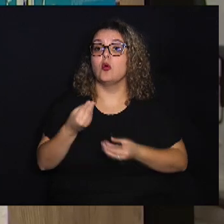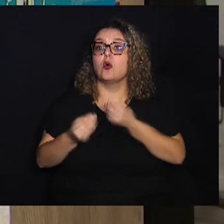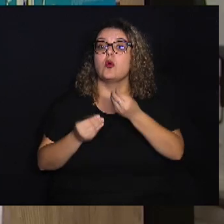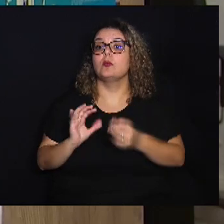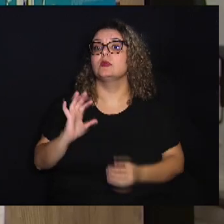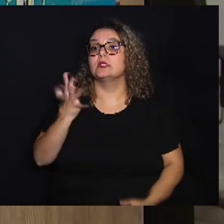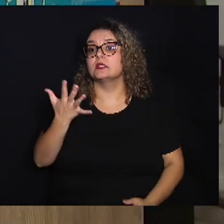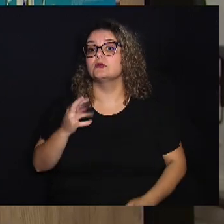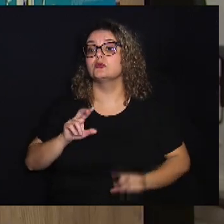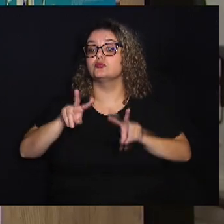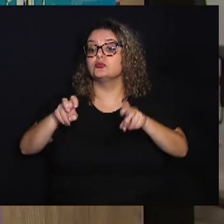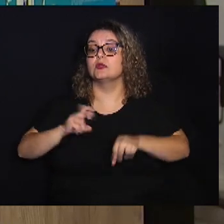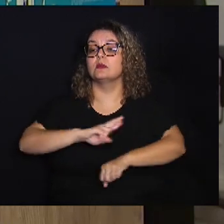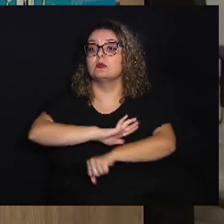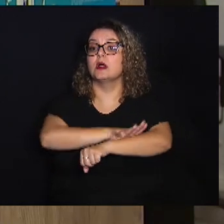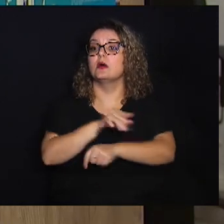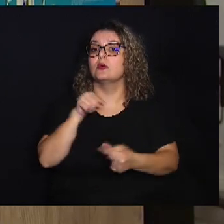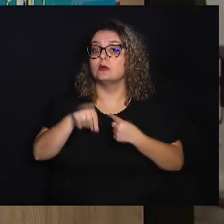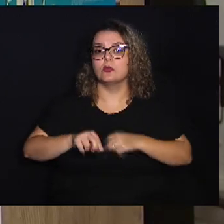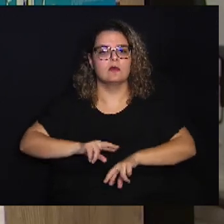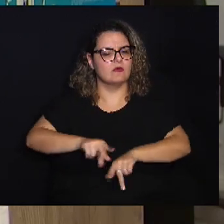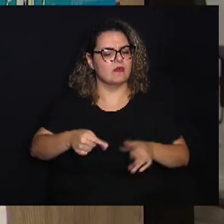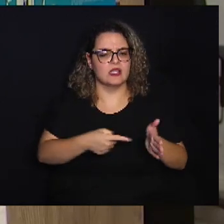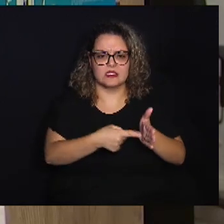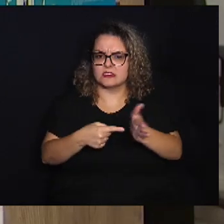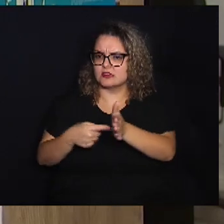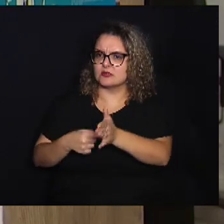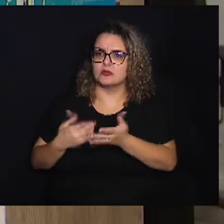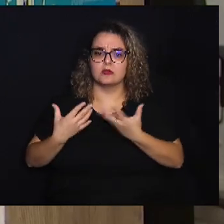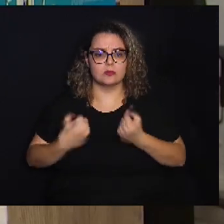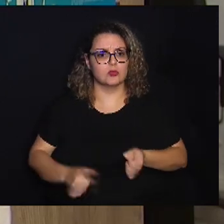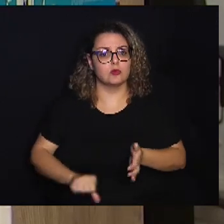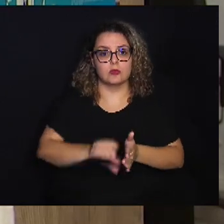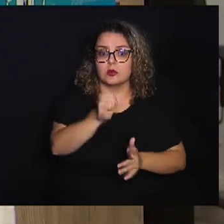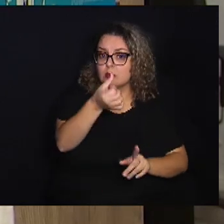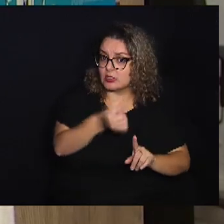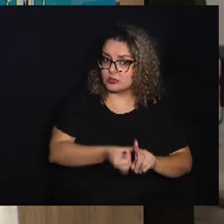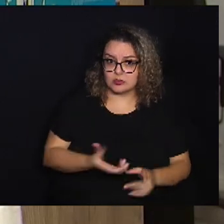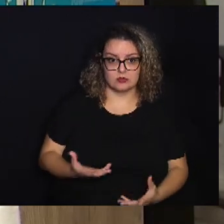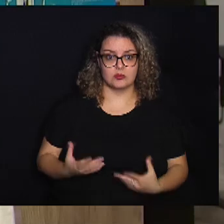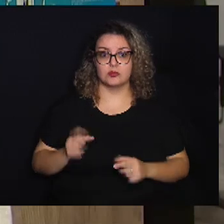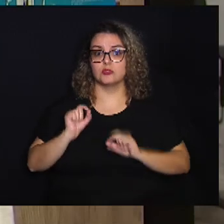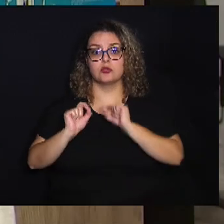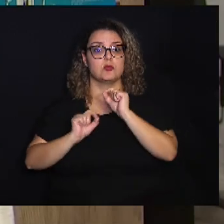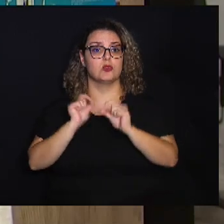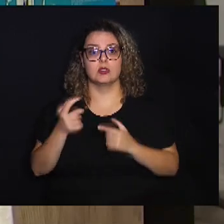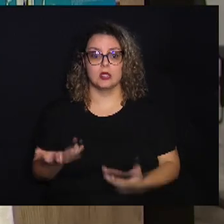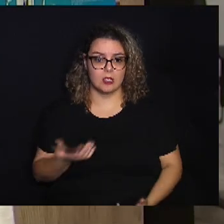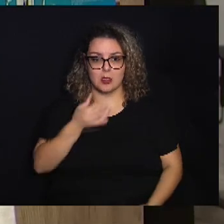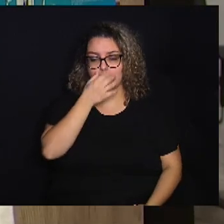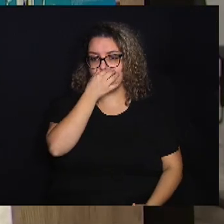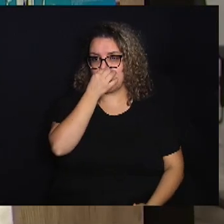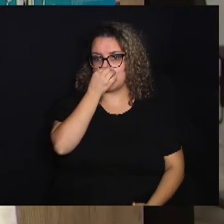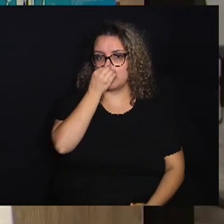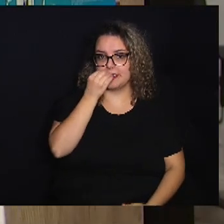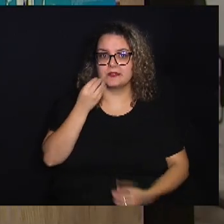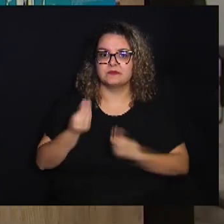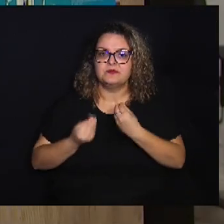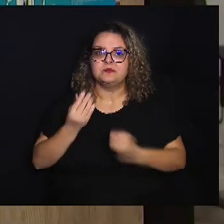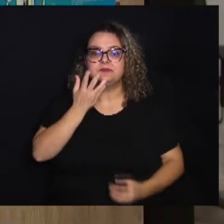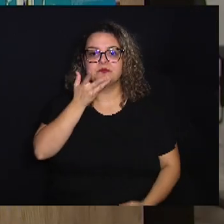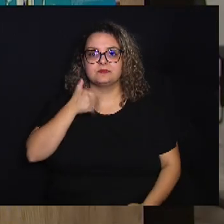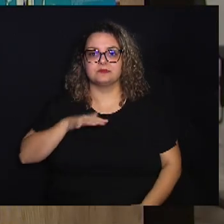partir das inúmeras denúncias que nós recebemos no primeiro período sobre como que as crianças enfrentavam um